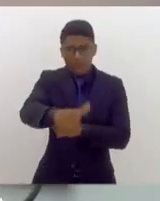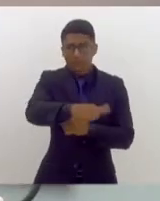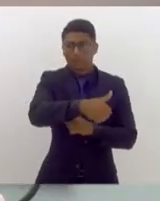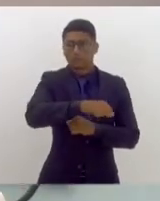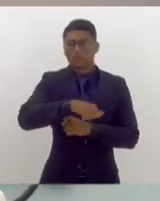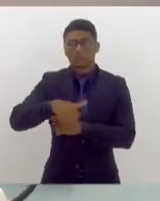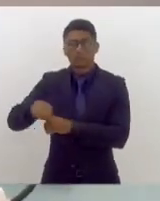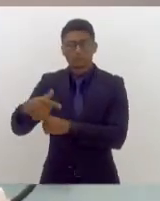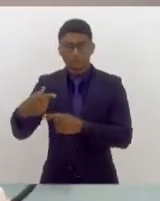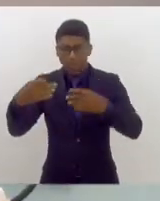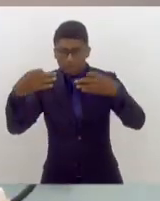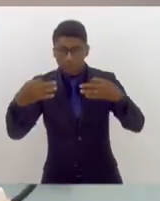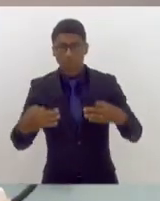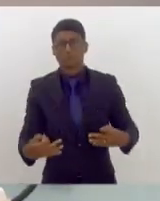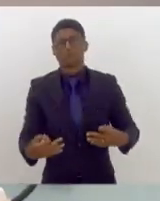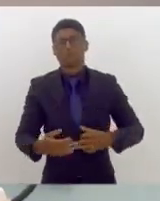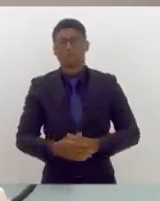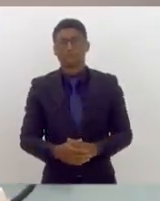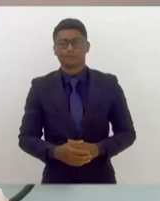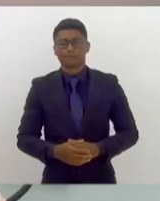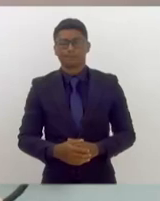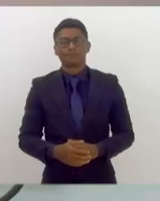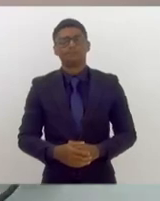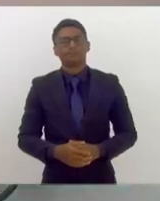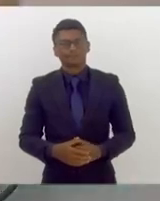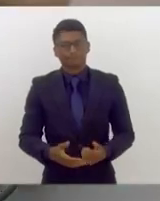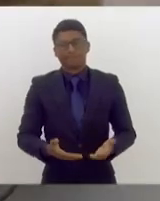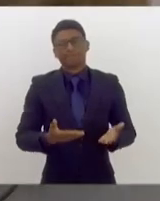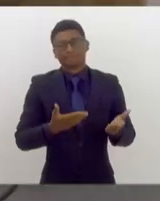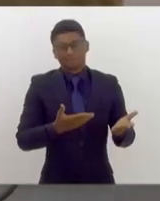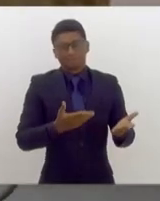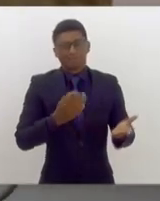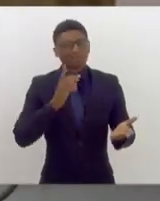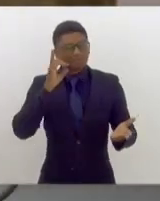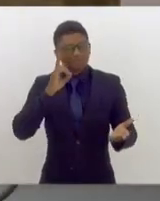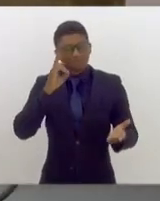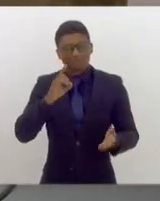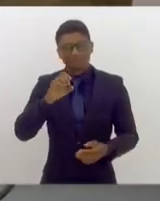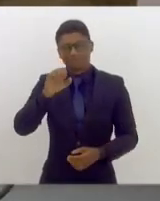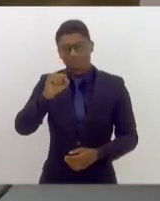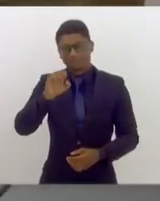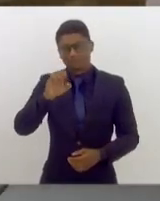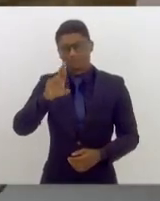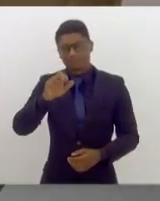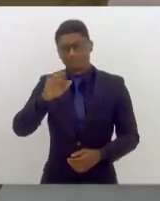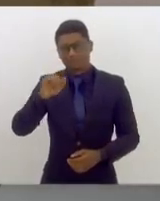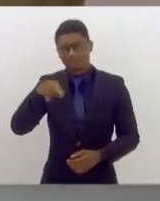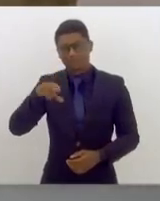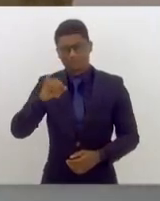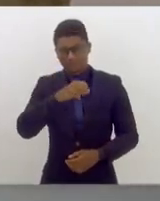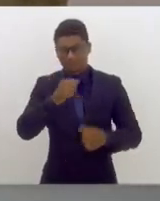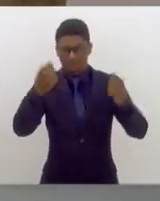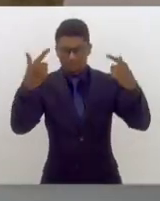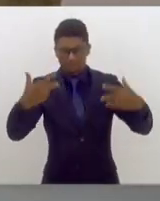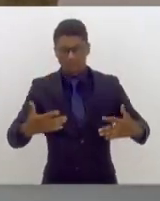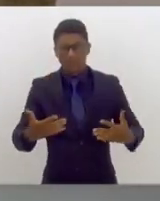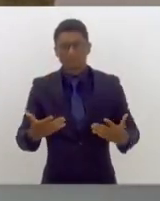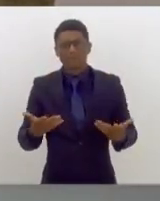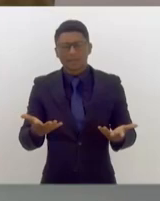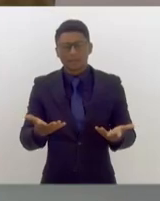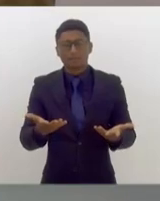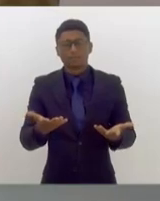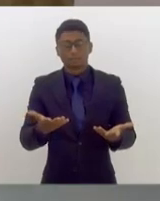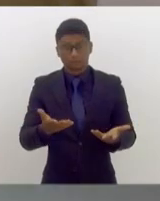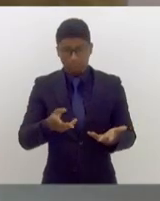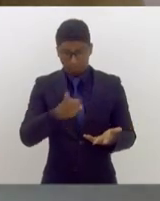deputado Flávio Serafini, como tratar as questões da educação se a gente tem professores mal valorizados ou